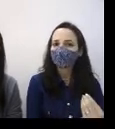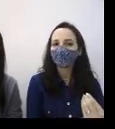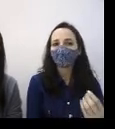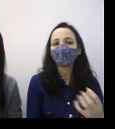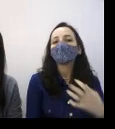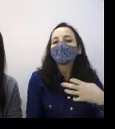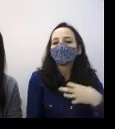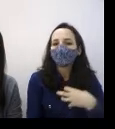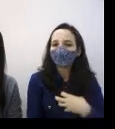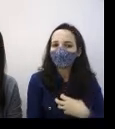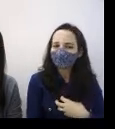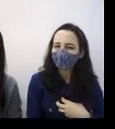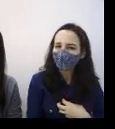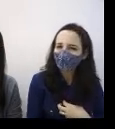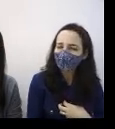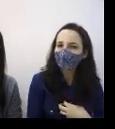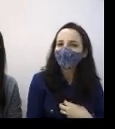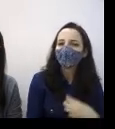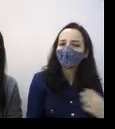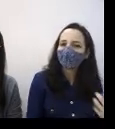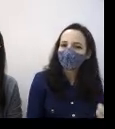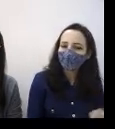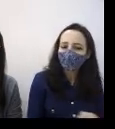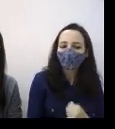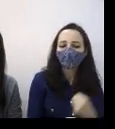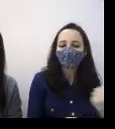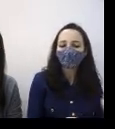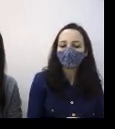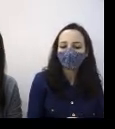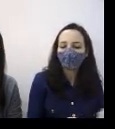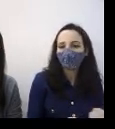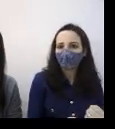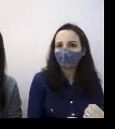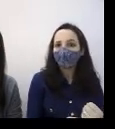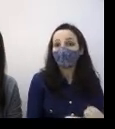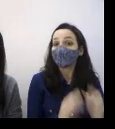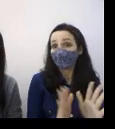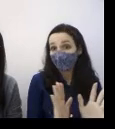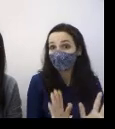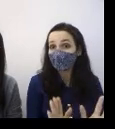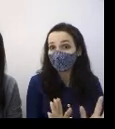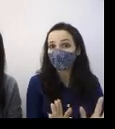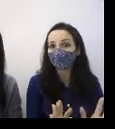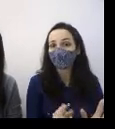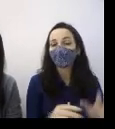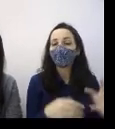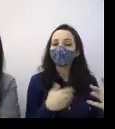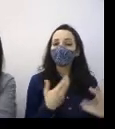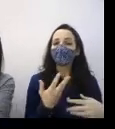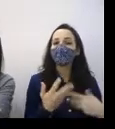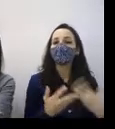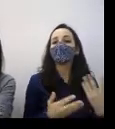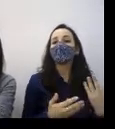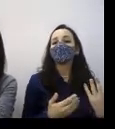dessa tristeza em si já traz uma autoestima mais rebaixada, mais prejudicada, né? Mas ela está ali, né? Então,